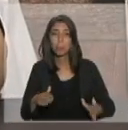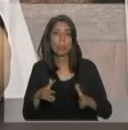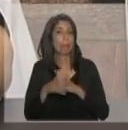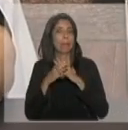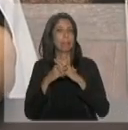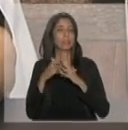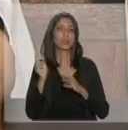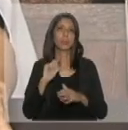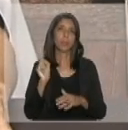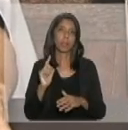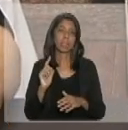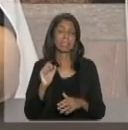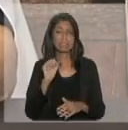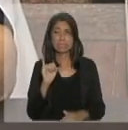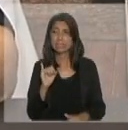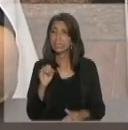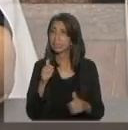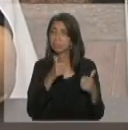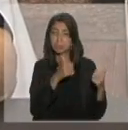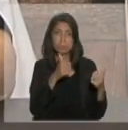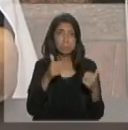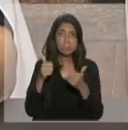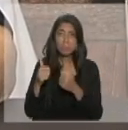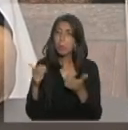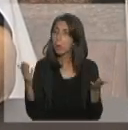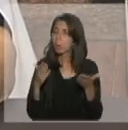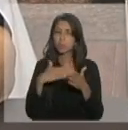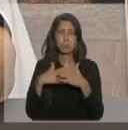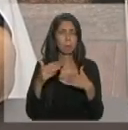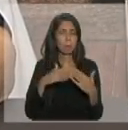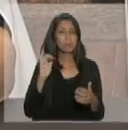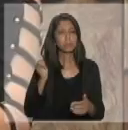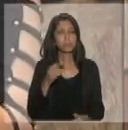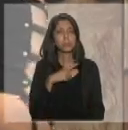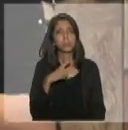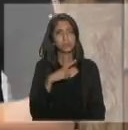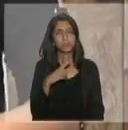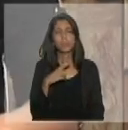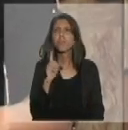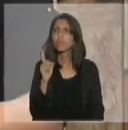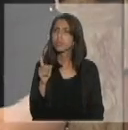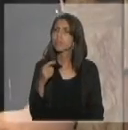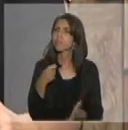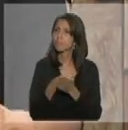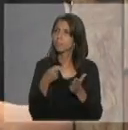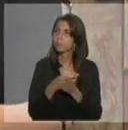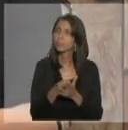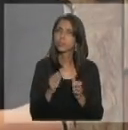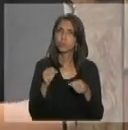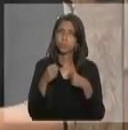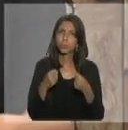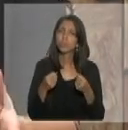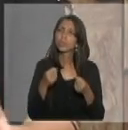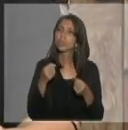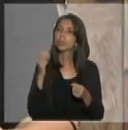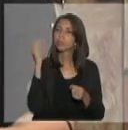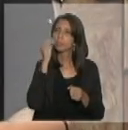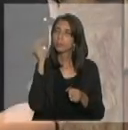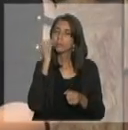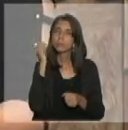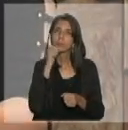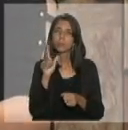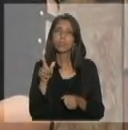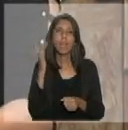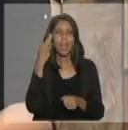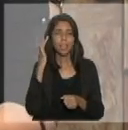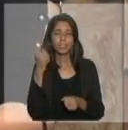poder competir. Fora disso, qualquer um hoje tem oportunidade. Como você é uma pessoa que batalha muito para abrir espaços,